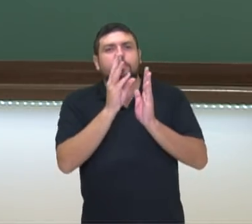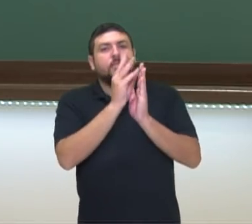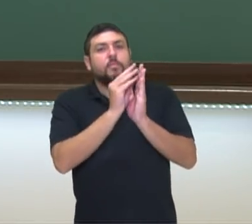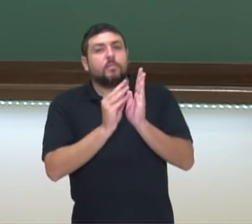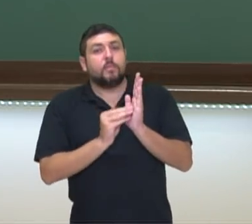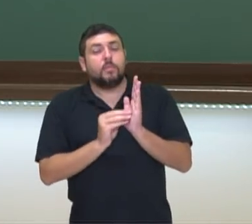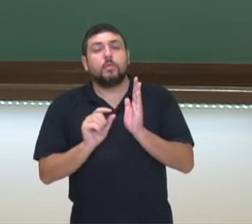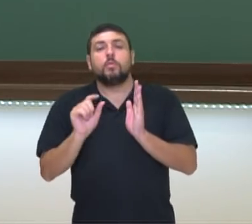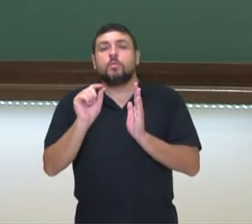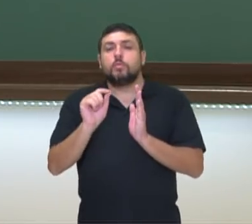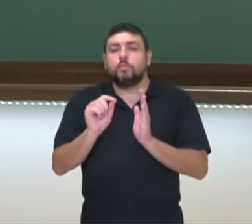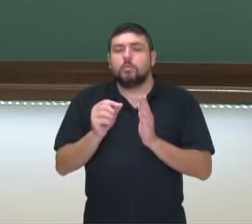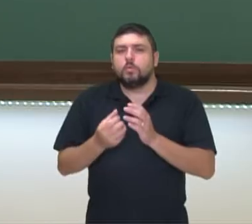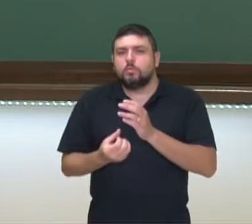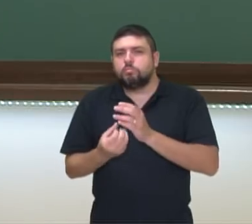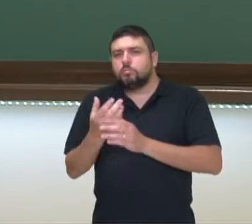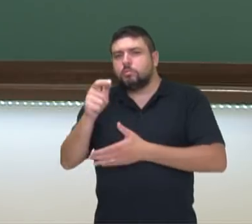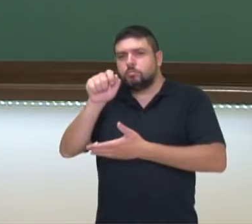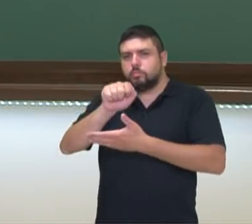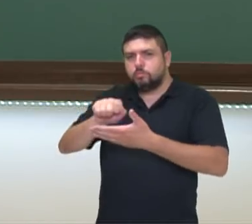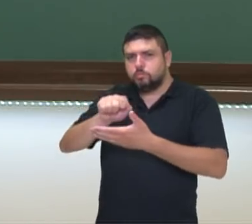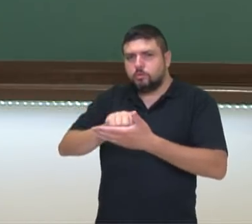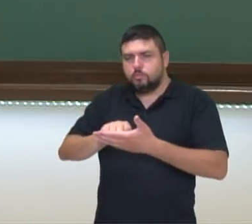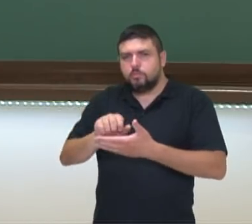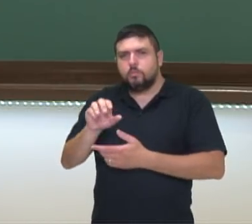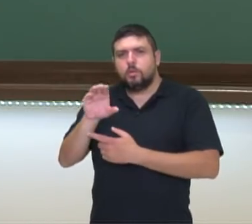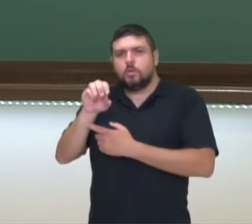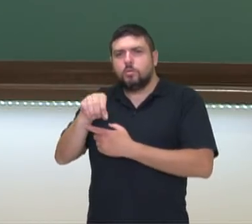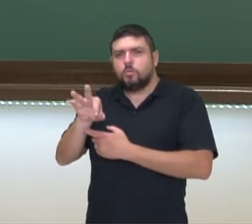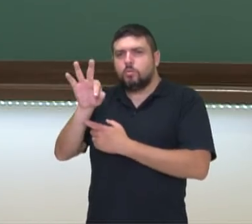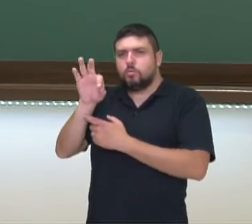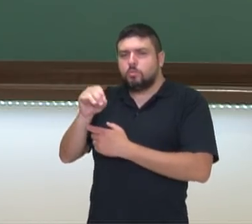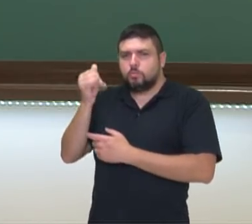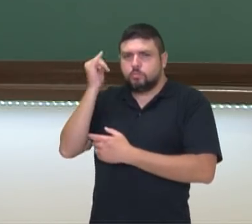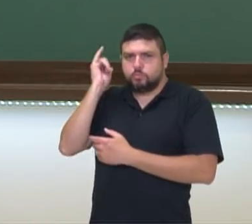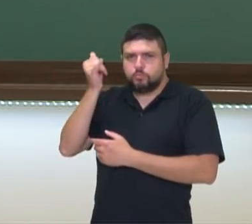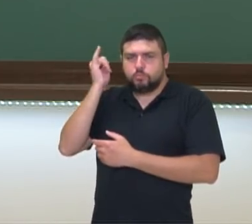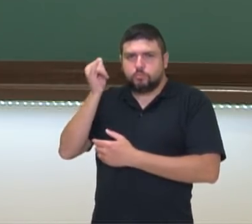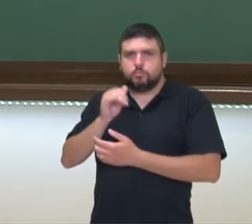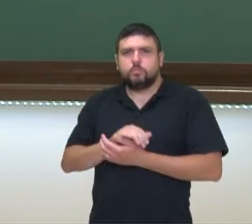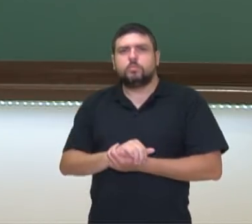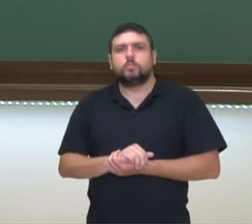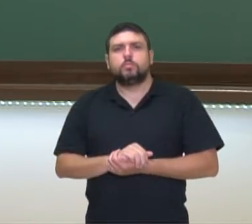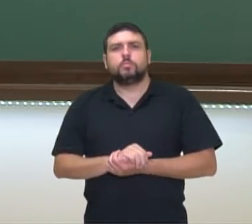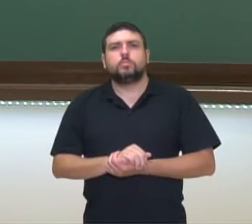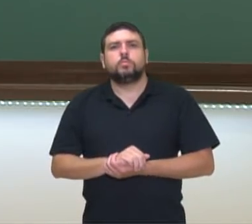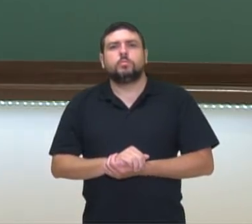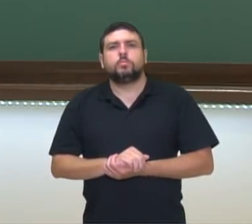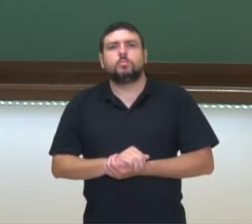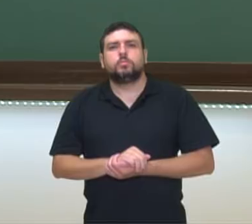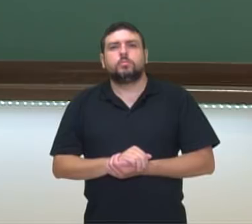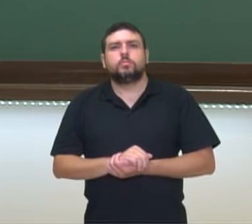é produção de conto. Iremos planejar uma produção. Confira agora os objetivos da aula.